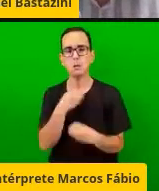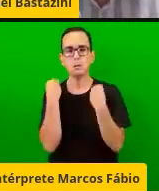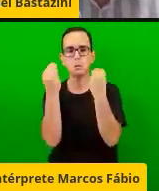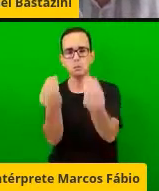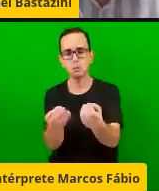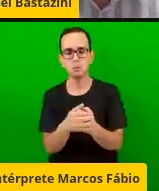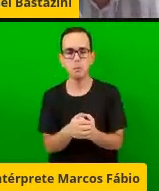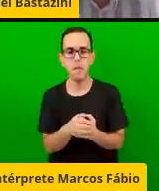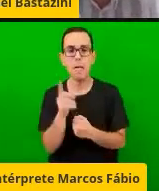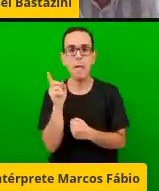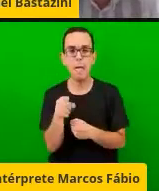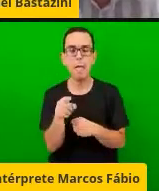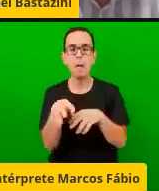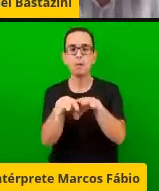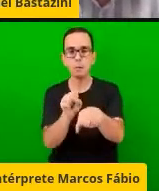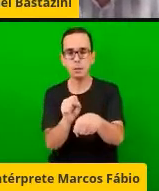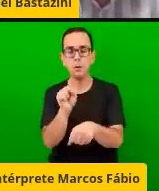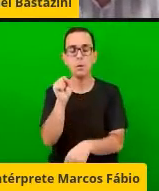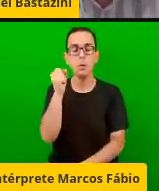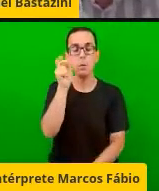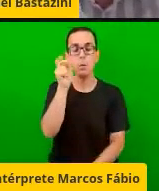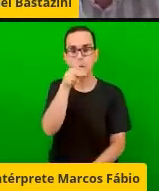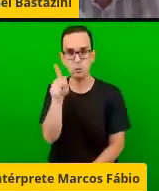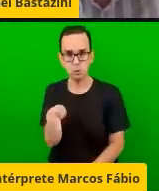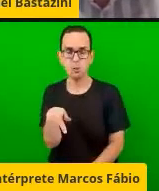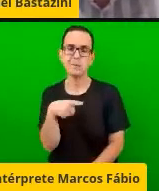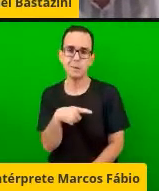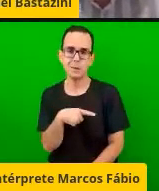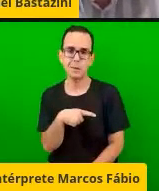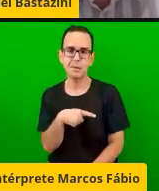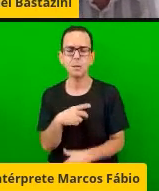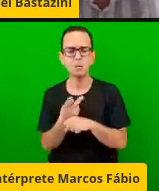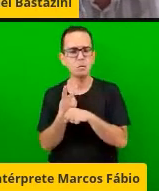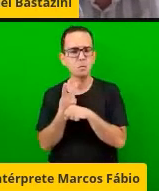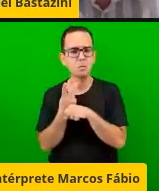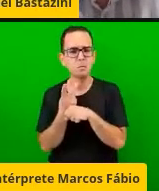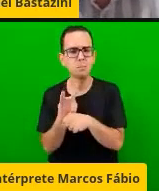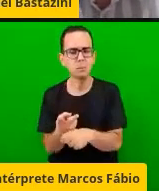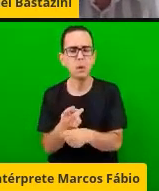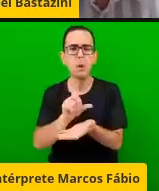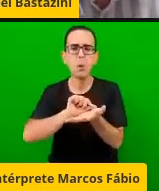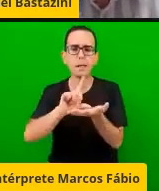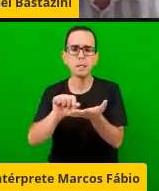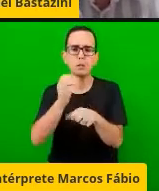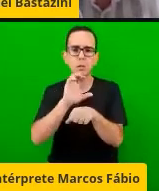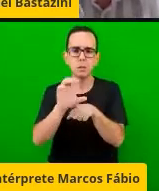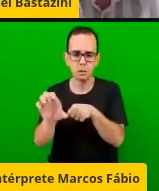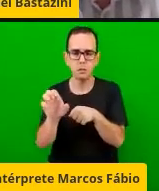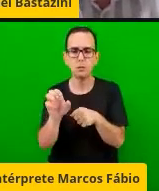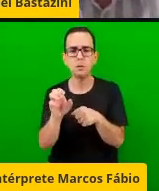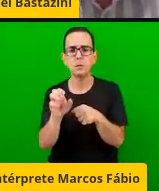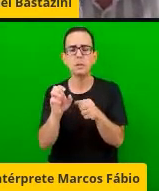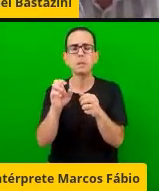é uma formação para professores, então a gente busca, por meio de artigos científicos, teses,